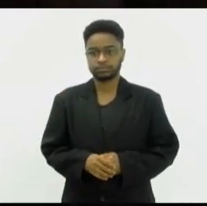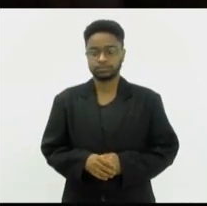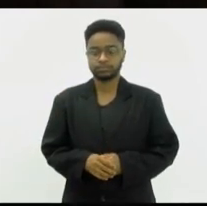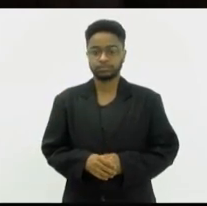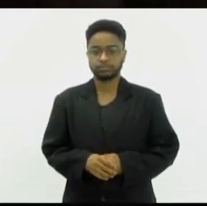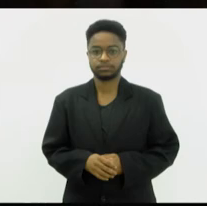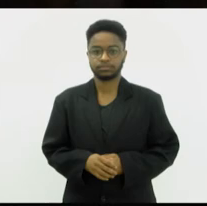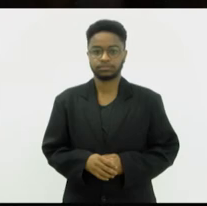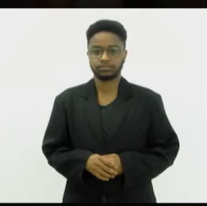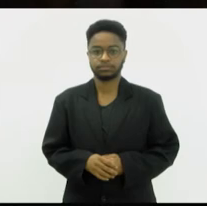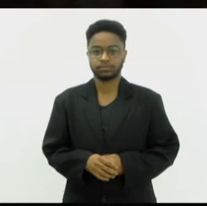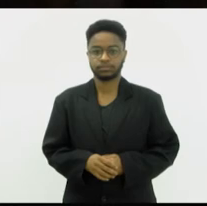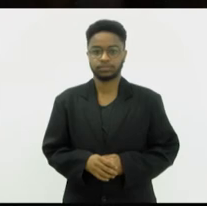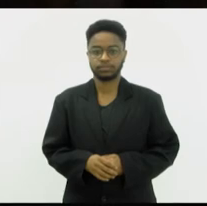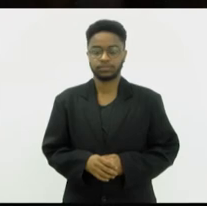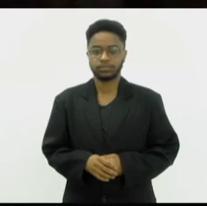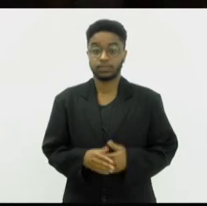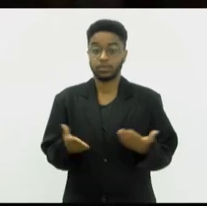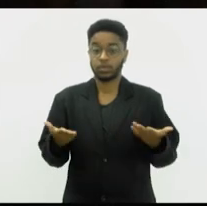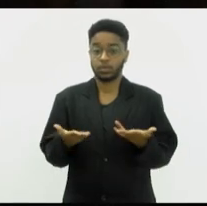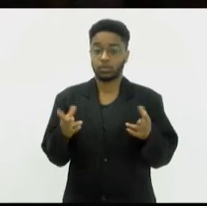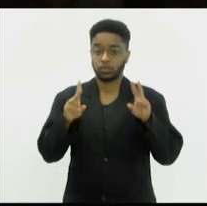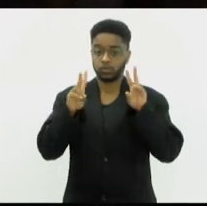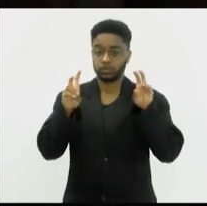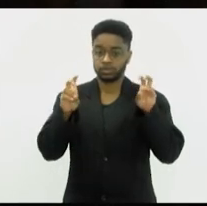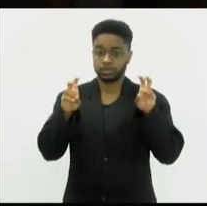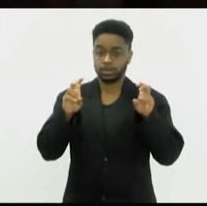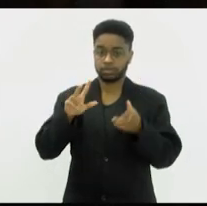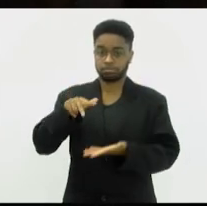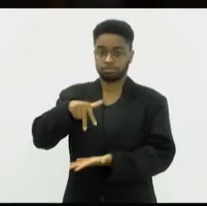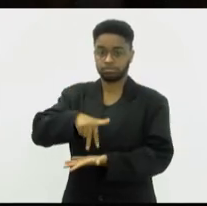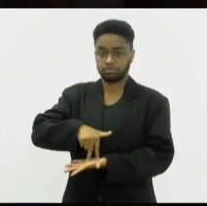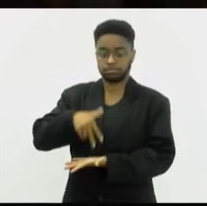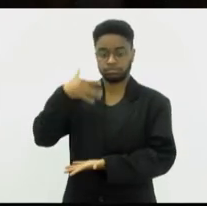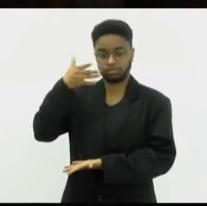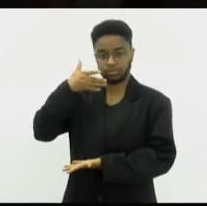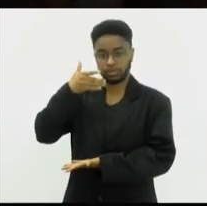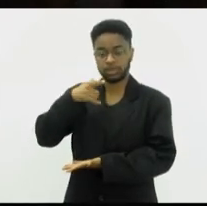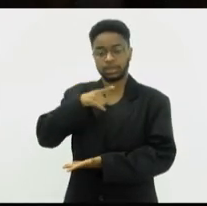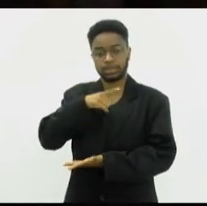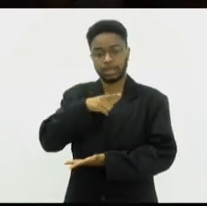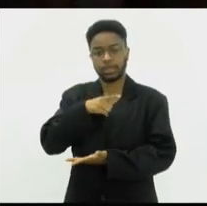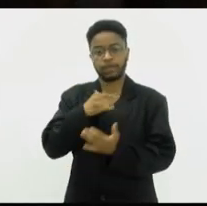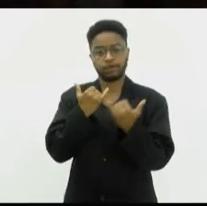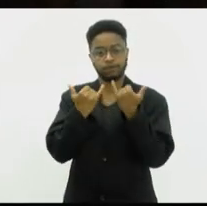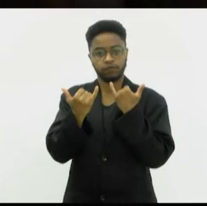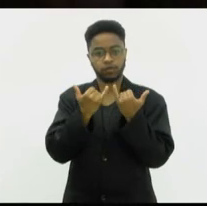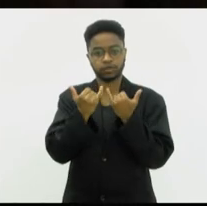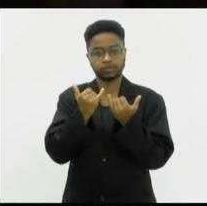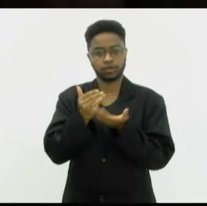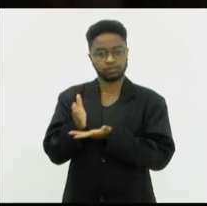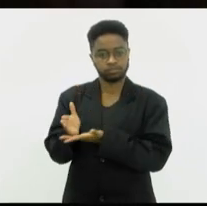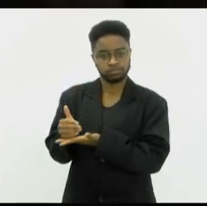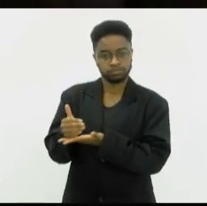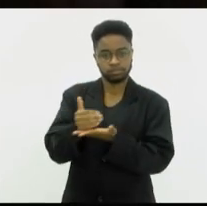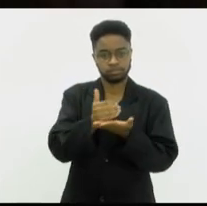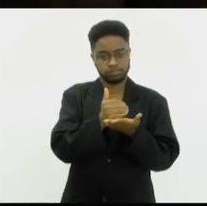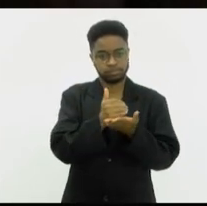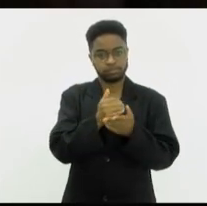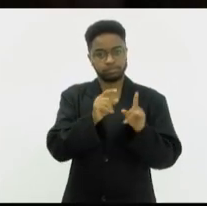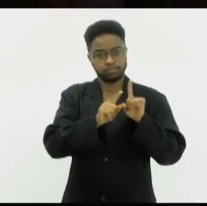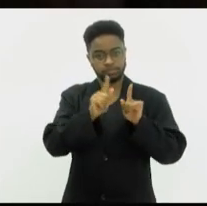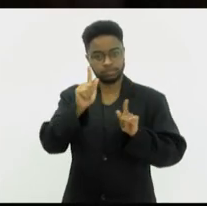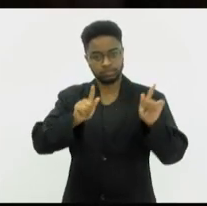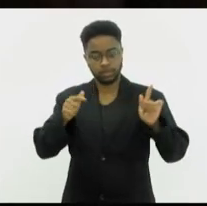Eu estava hoje, peguei aqui uns dados estatísticos que me surpreenderam.